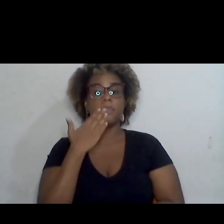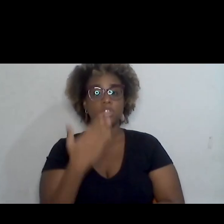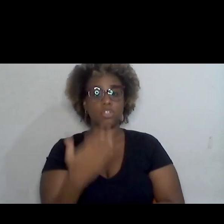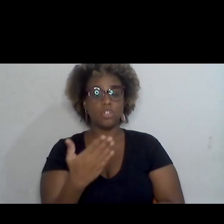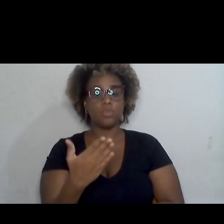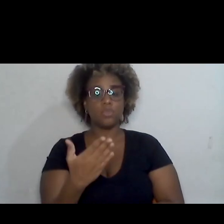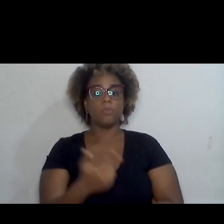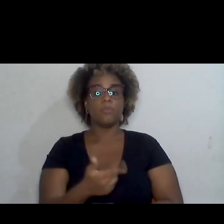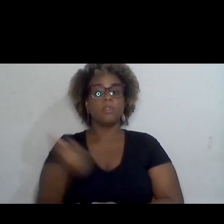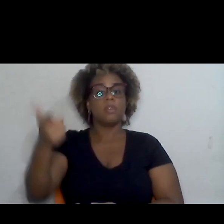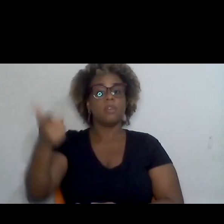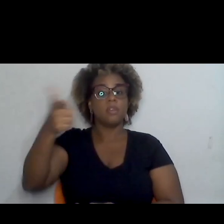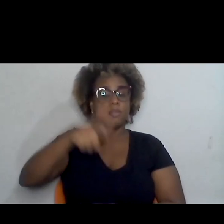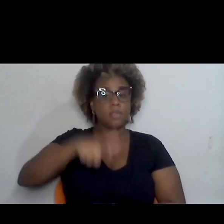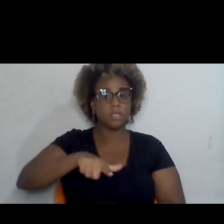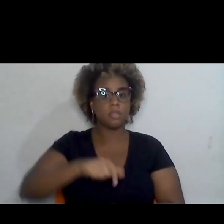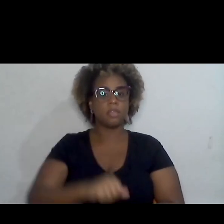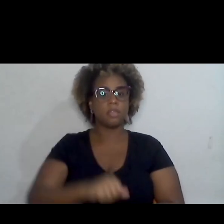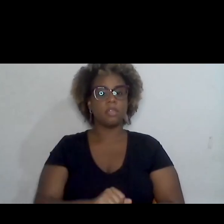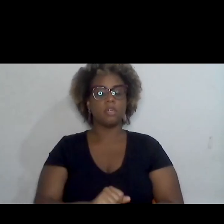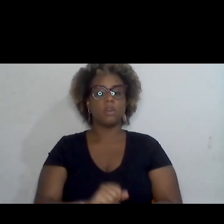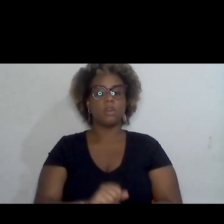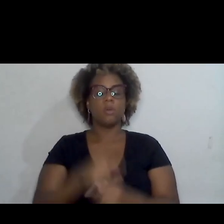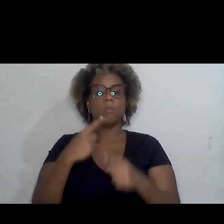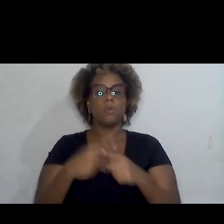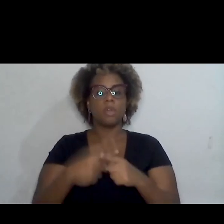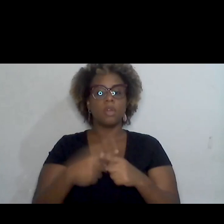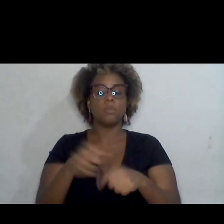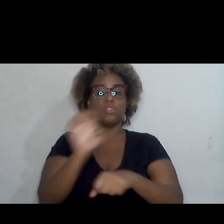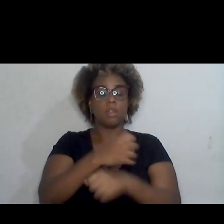revisão, porque o Estado da Bahia ainda é um dos poucos que eles trabalham que